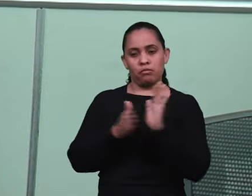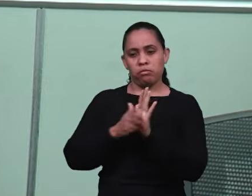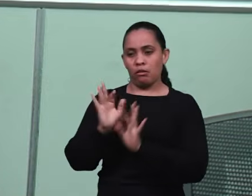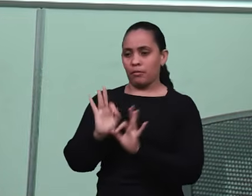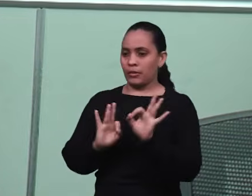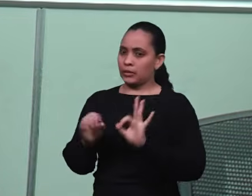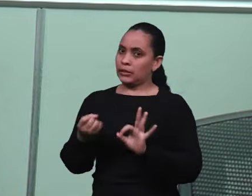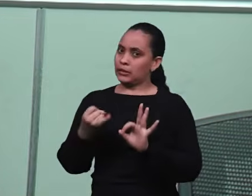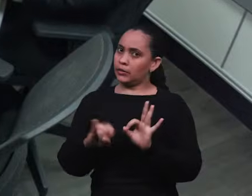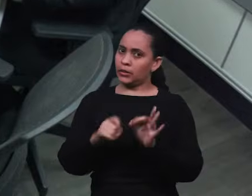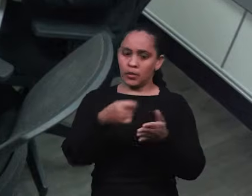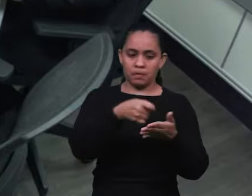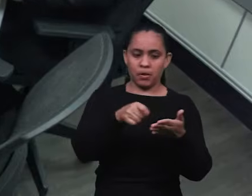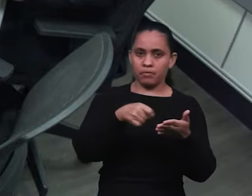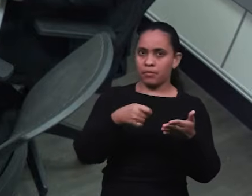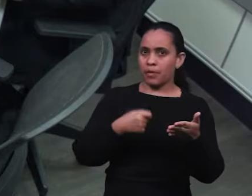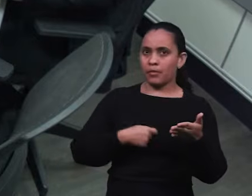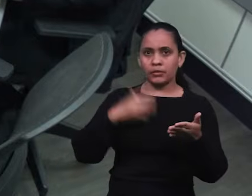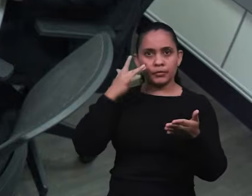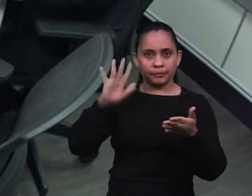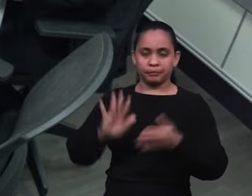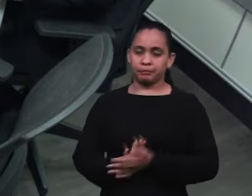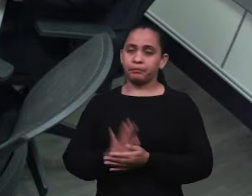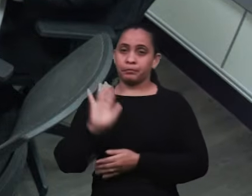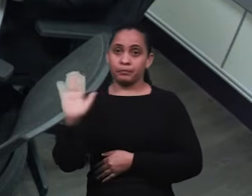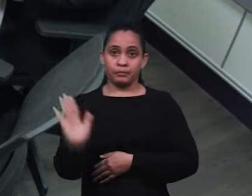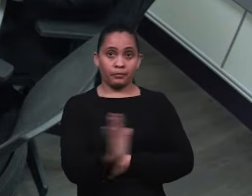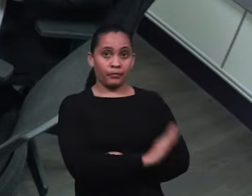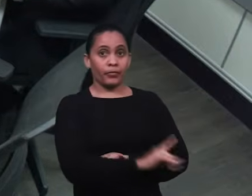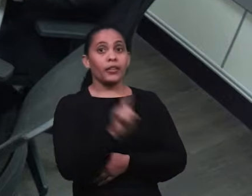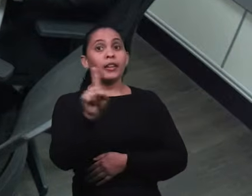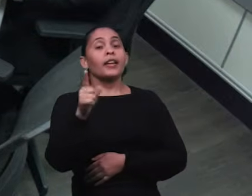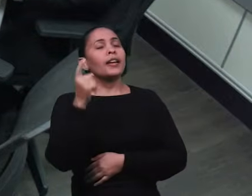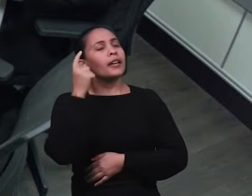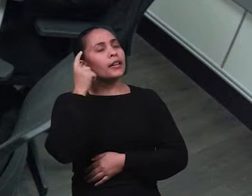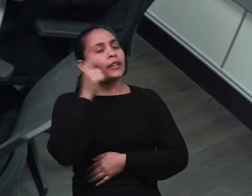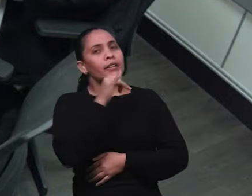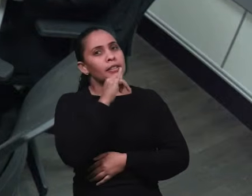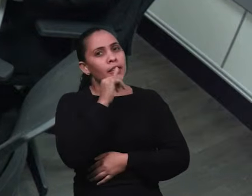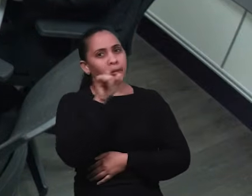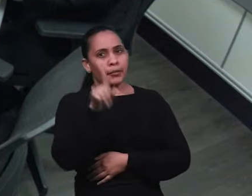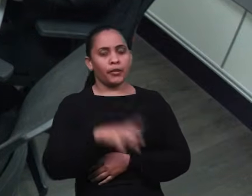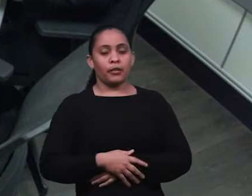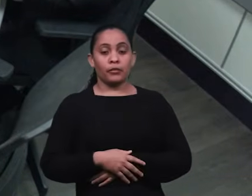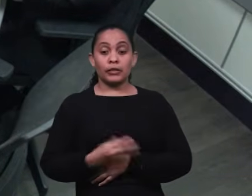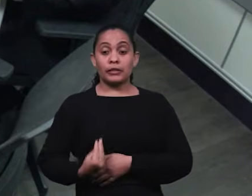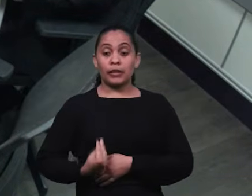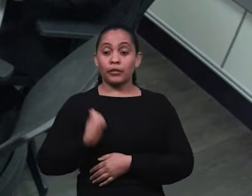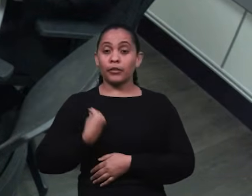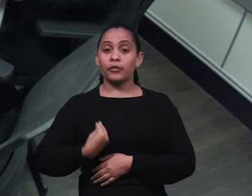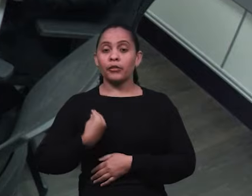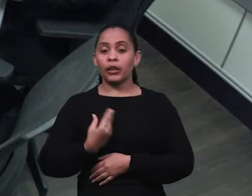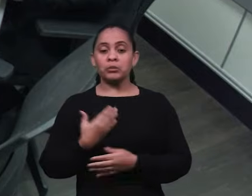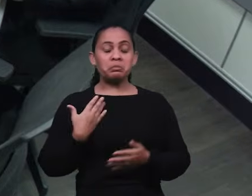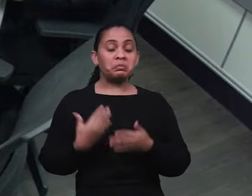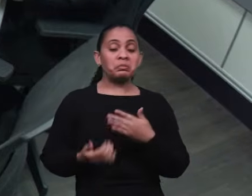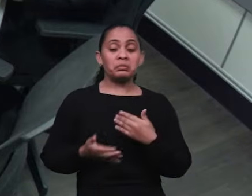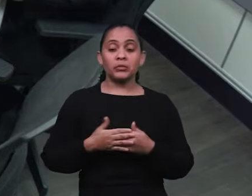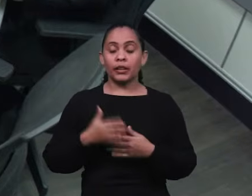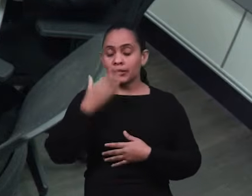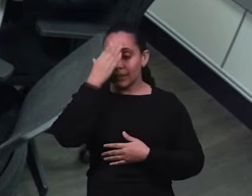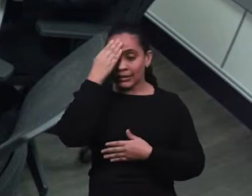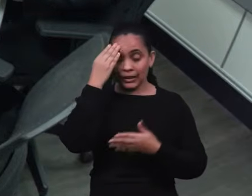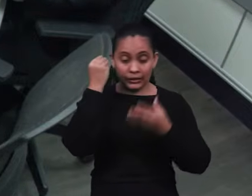planejamento. E Vinícius, isso aí é viver no escuro, né? Você vou controlar na cabeça, na mente. Você tem tantas preocupações, às